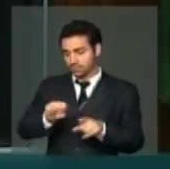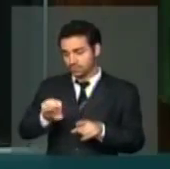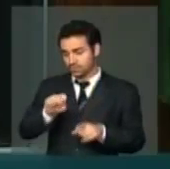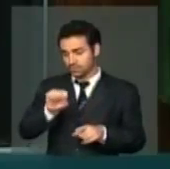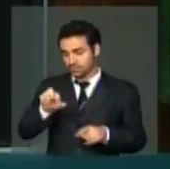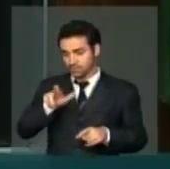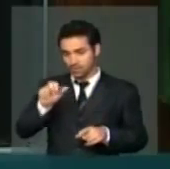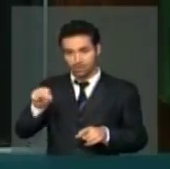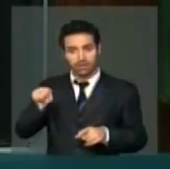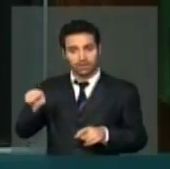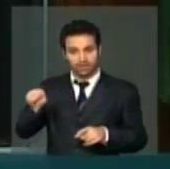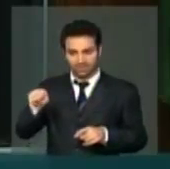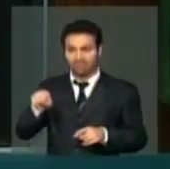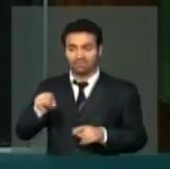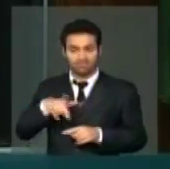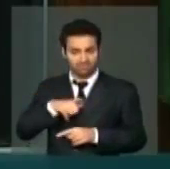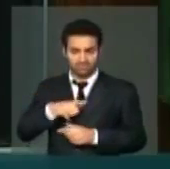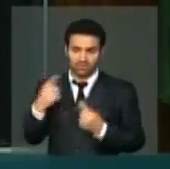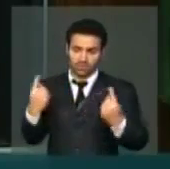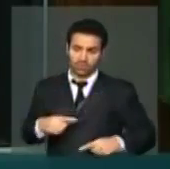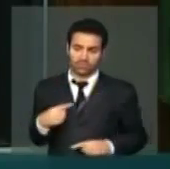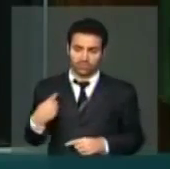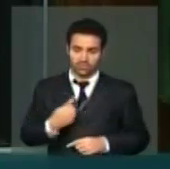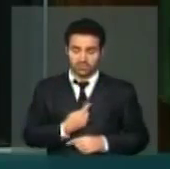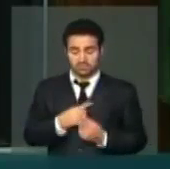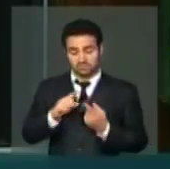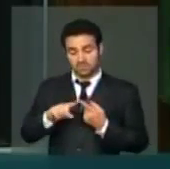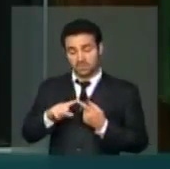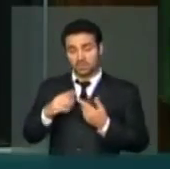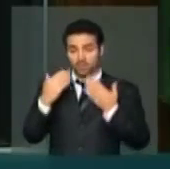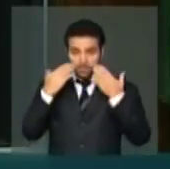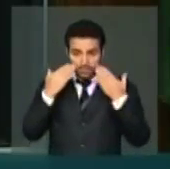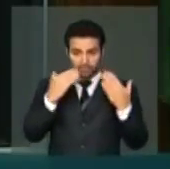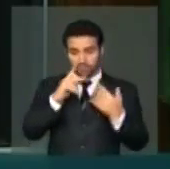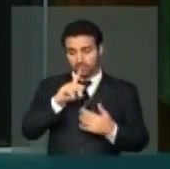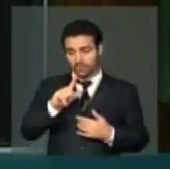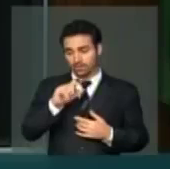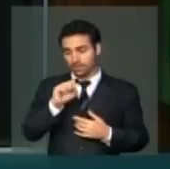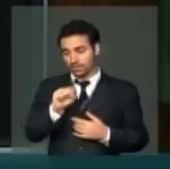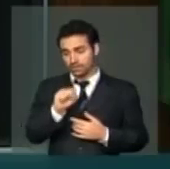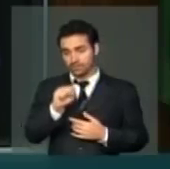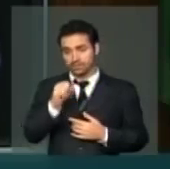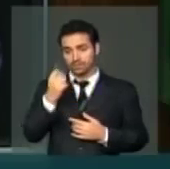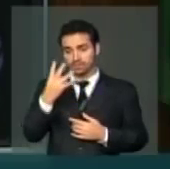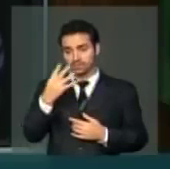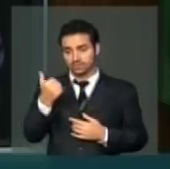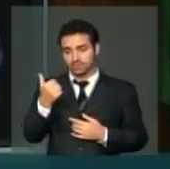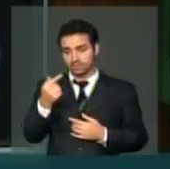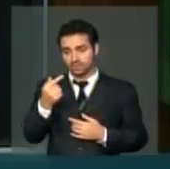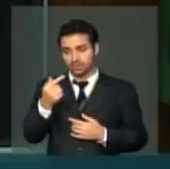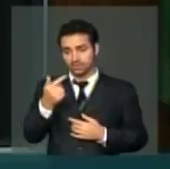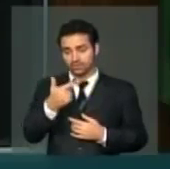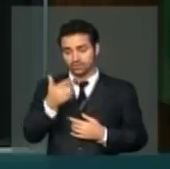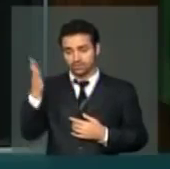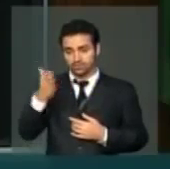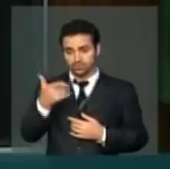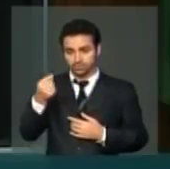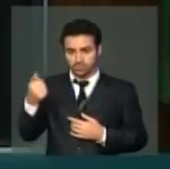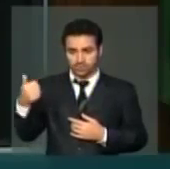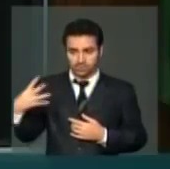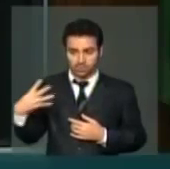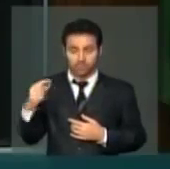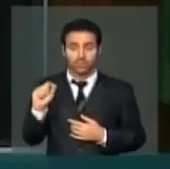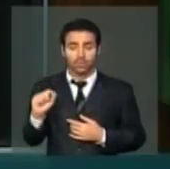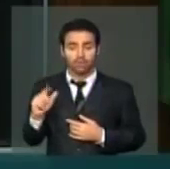ferozes opositores. O primeiro deles apresentou no Senado o PLS 417 de 2014,